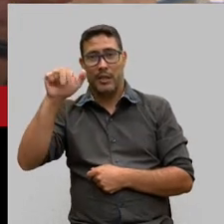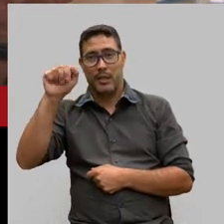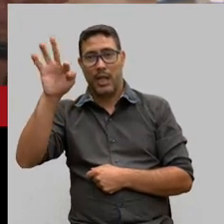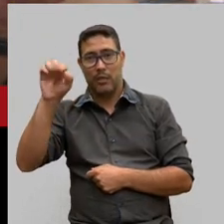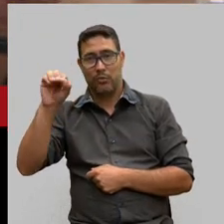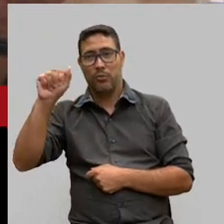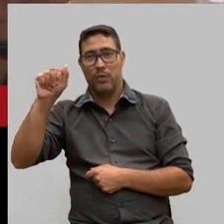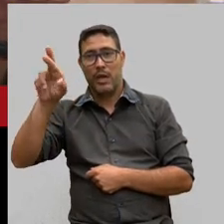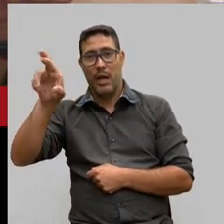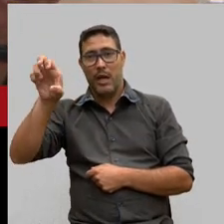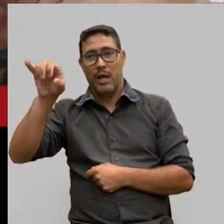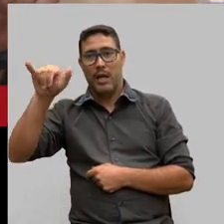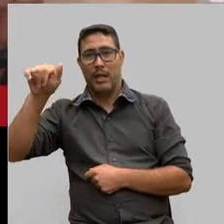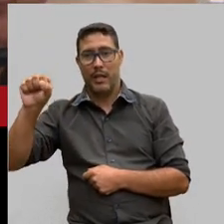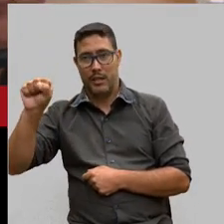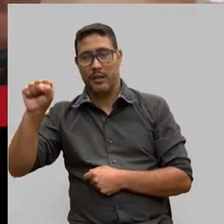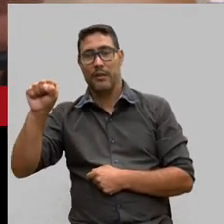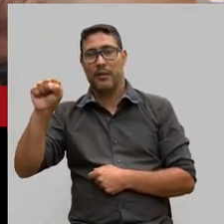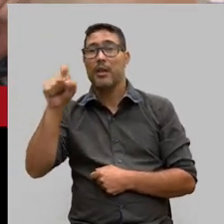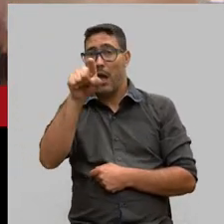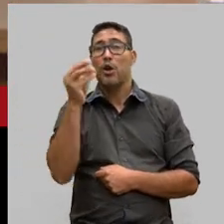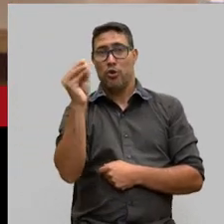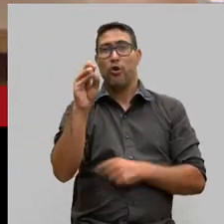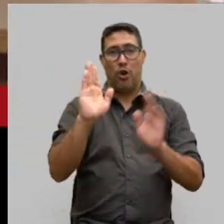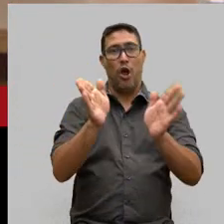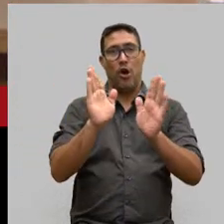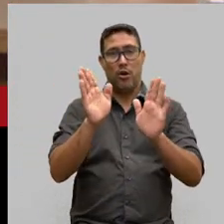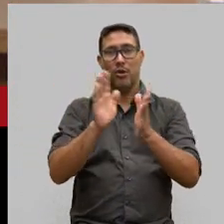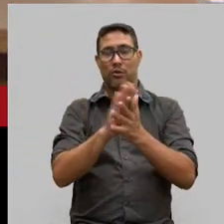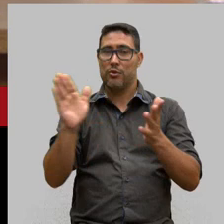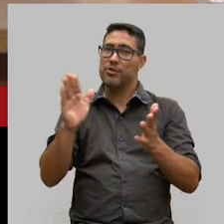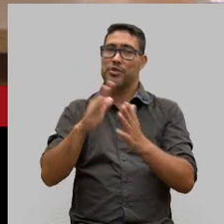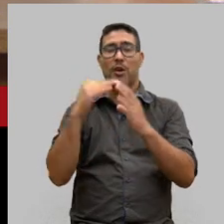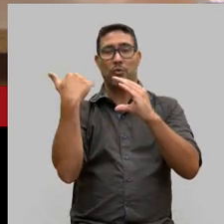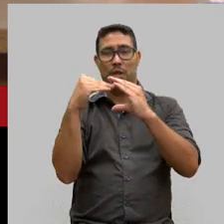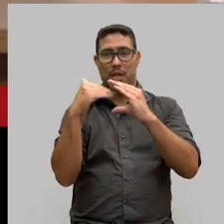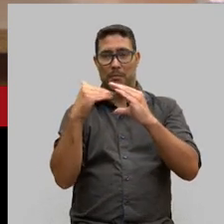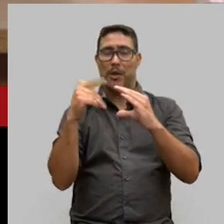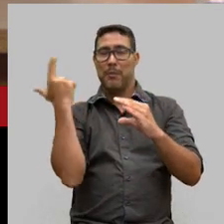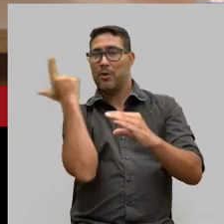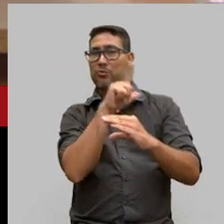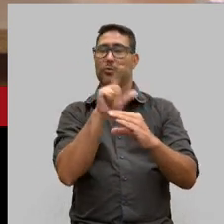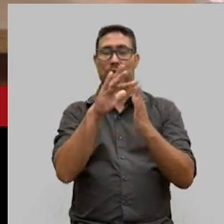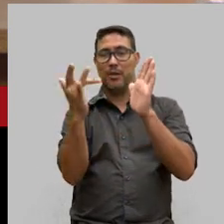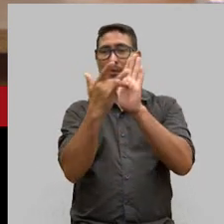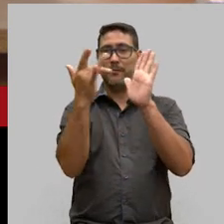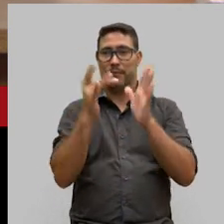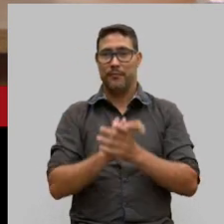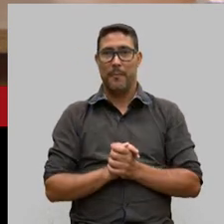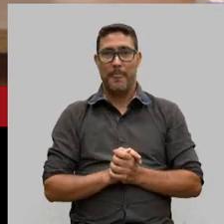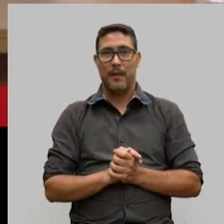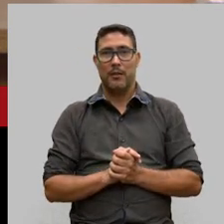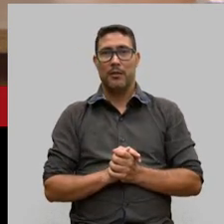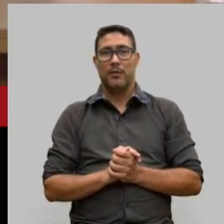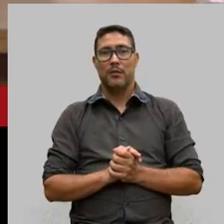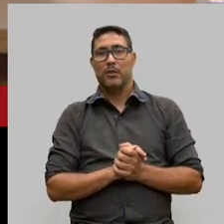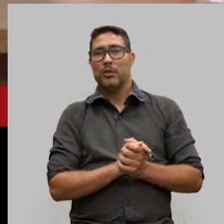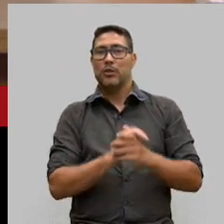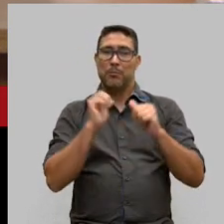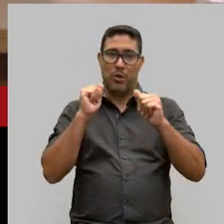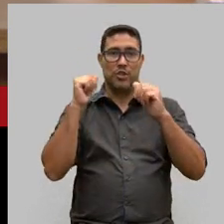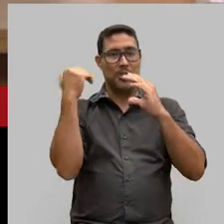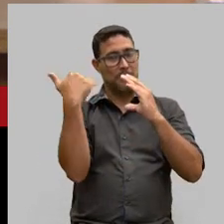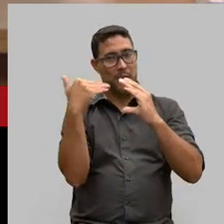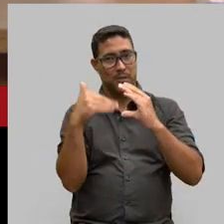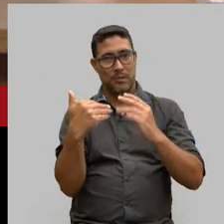e-mail da Coordenadoria para ficar fácil do pessoal acessar então fique à vontade de mandar o e-mail como eu